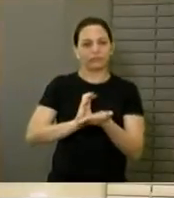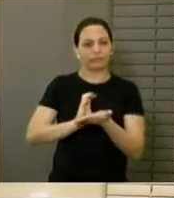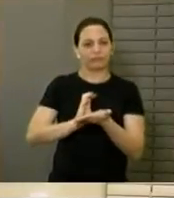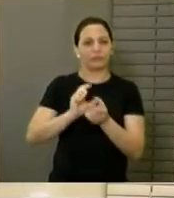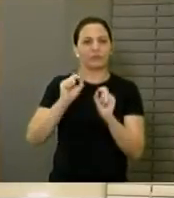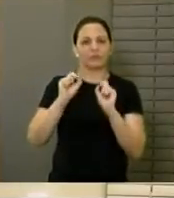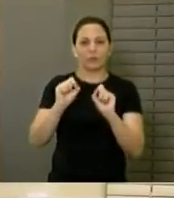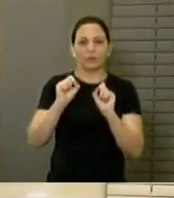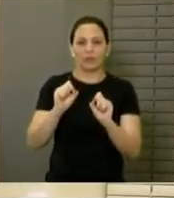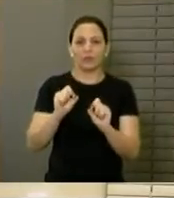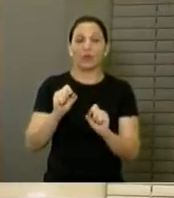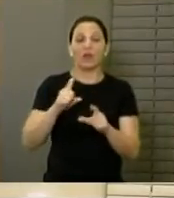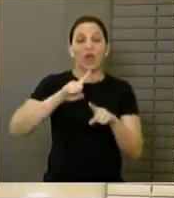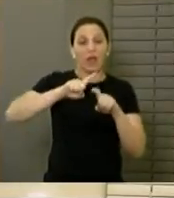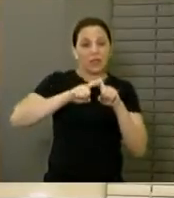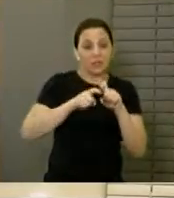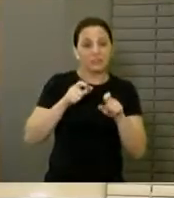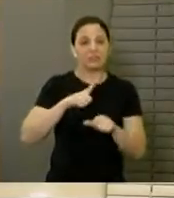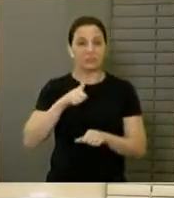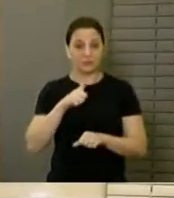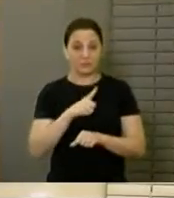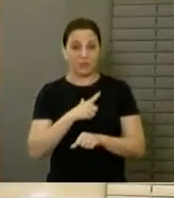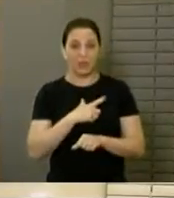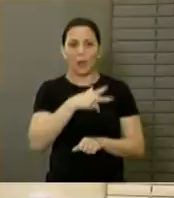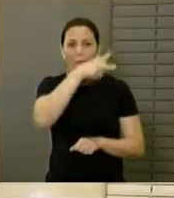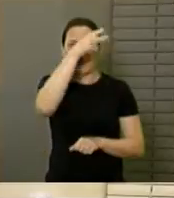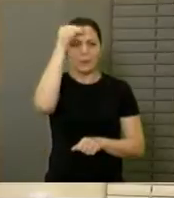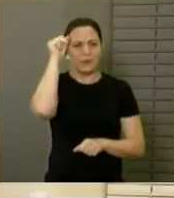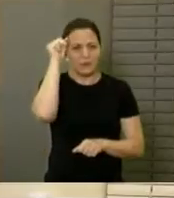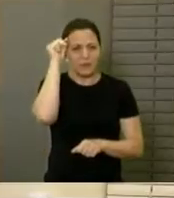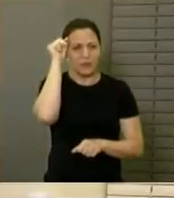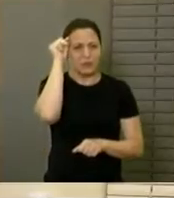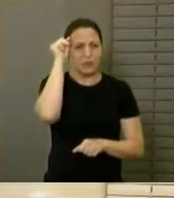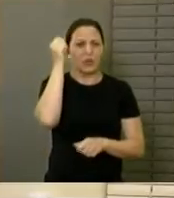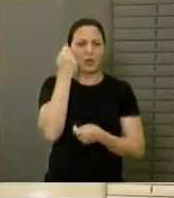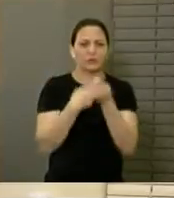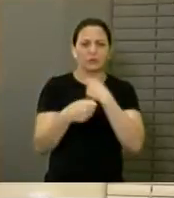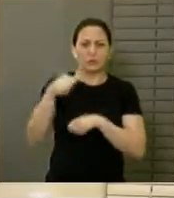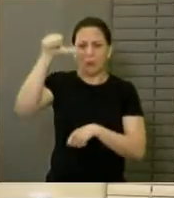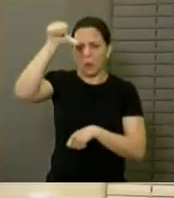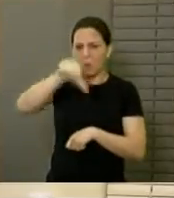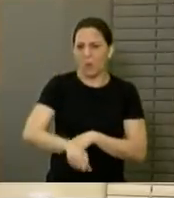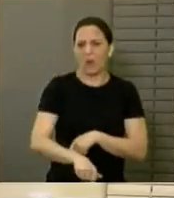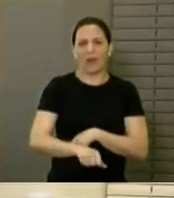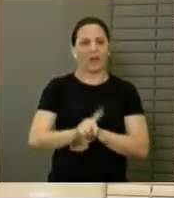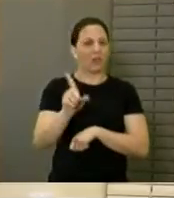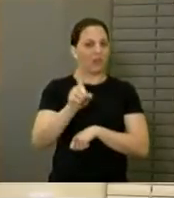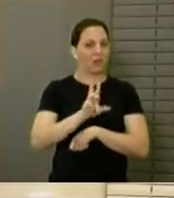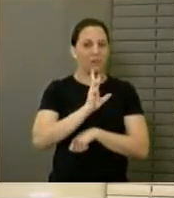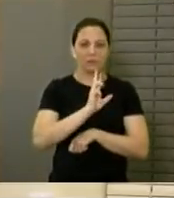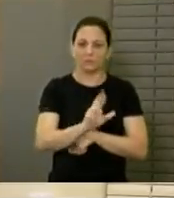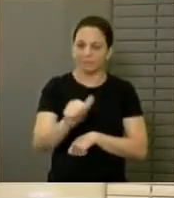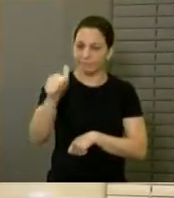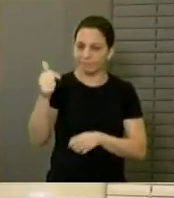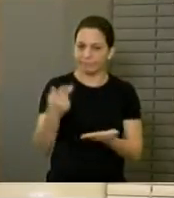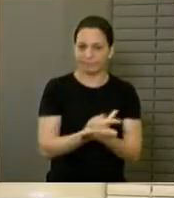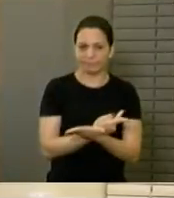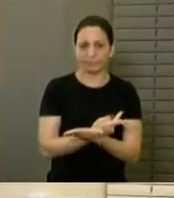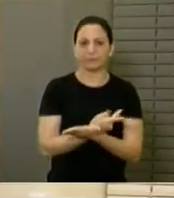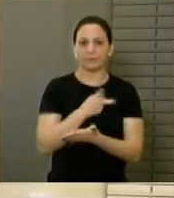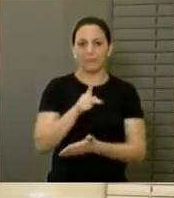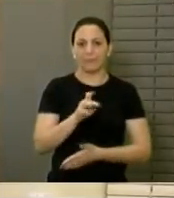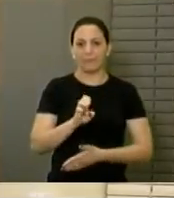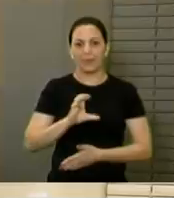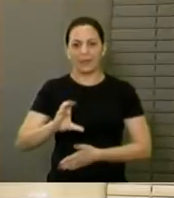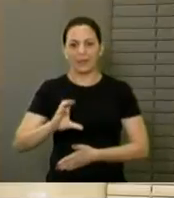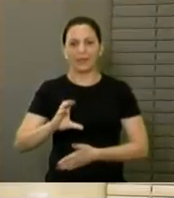por conta dessa crise. Seriam todos esses prefeitos péssimos gestores? Claro que não. Com a PEC, ao mesmo tempo